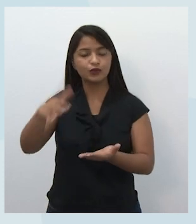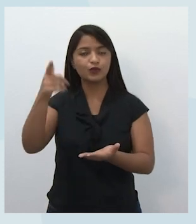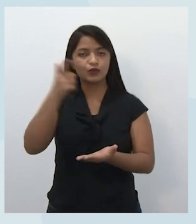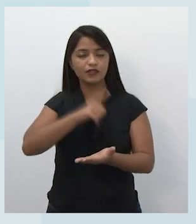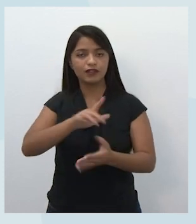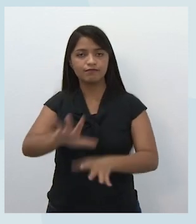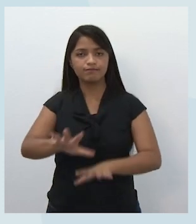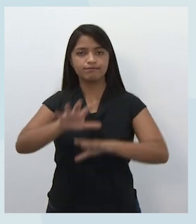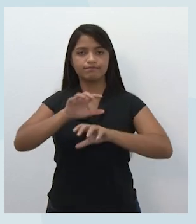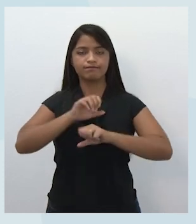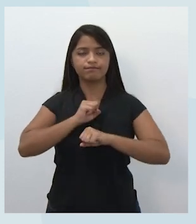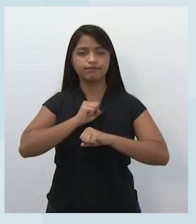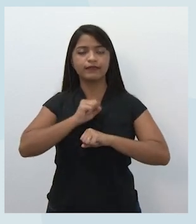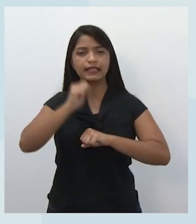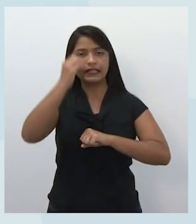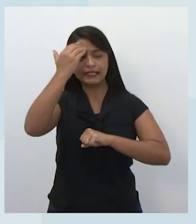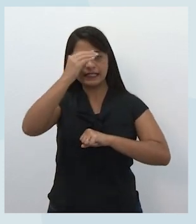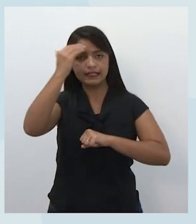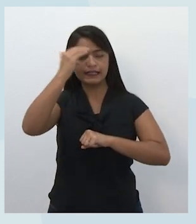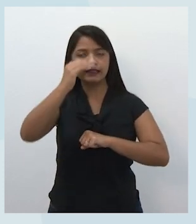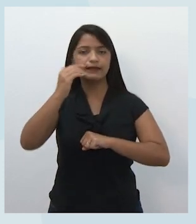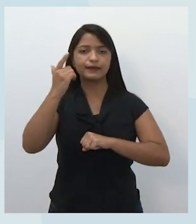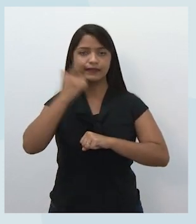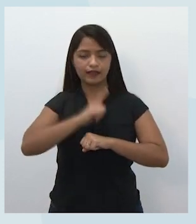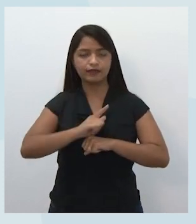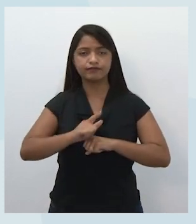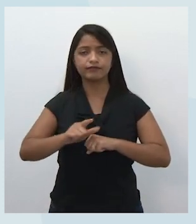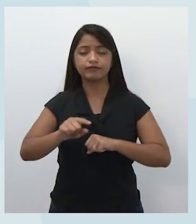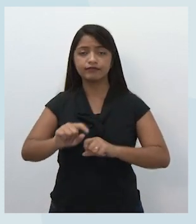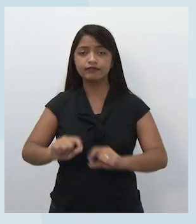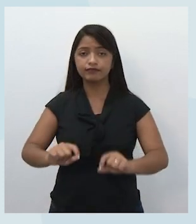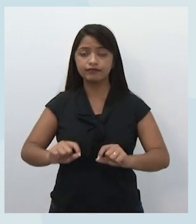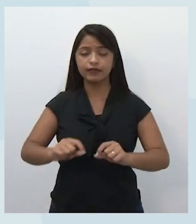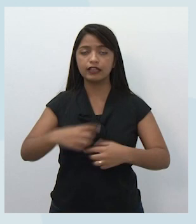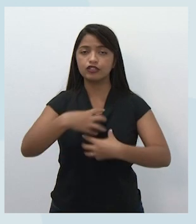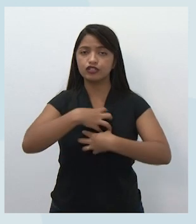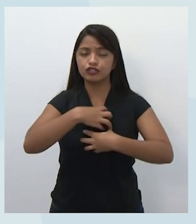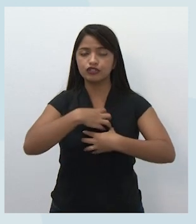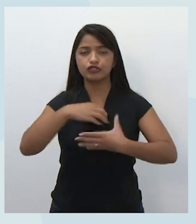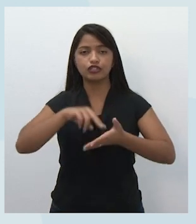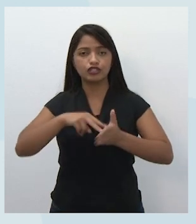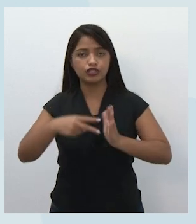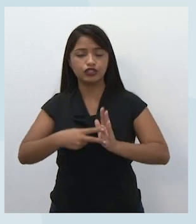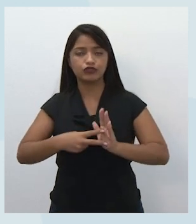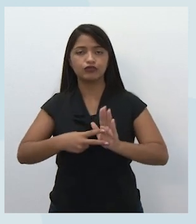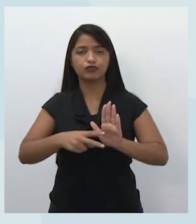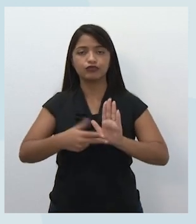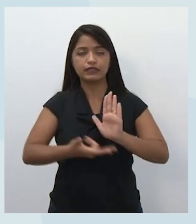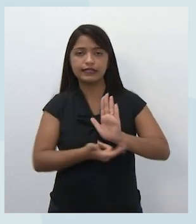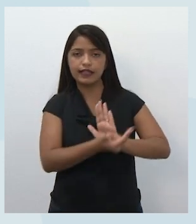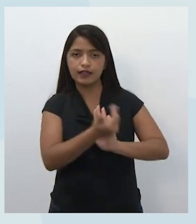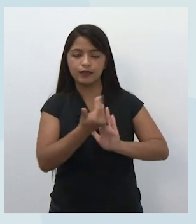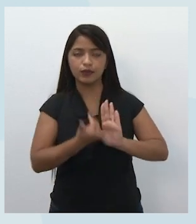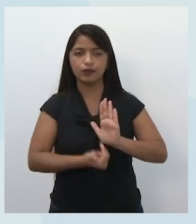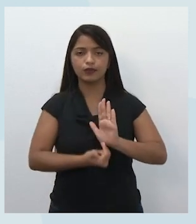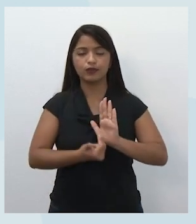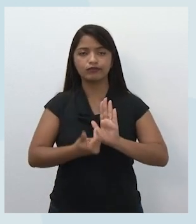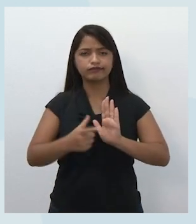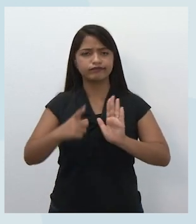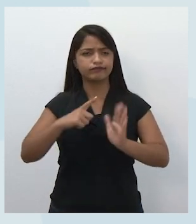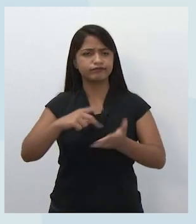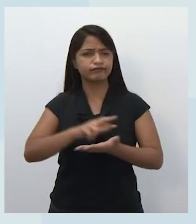crítica entendida como um conjunto de significados, sentidos, símbolos e códigos das